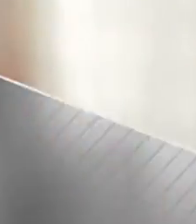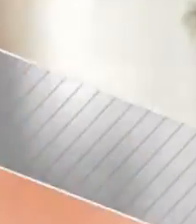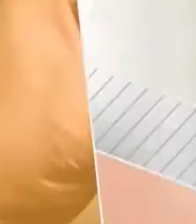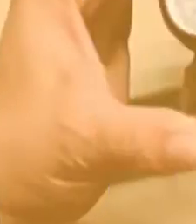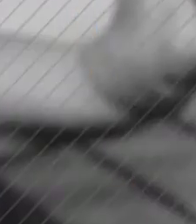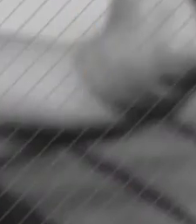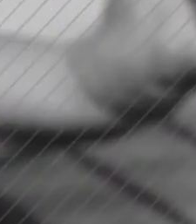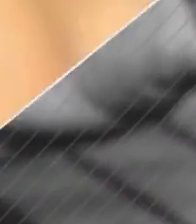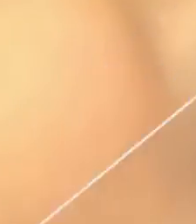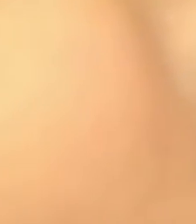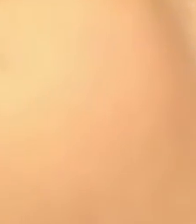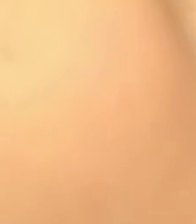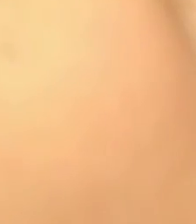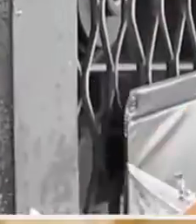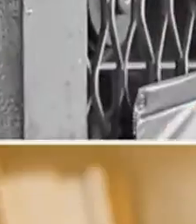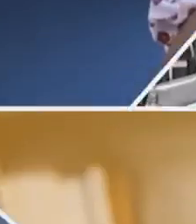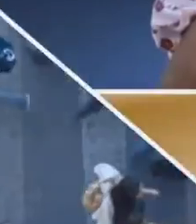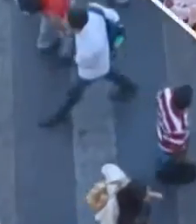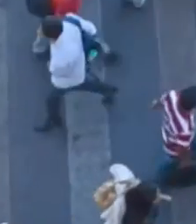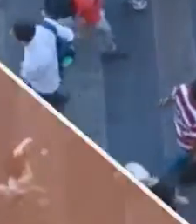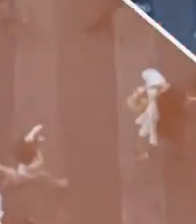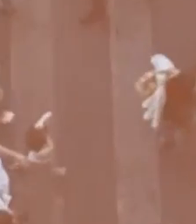E aí